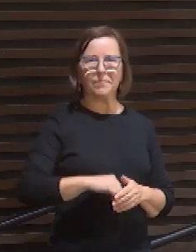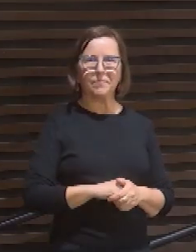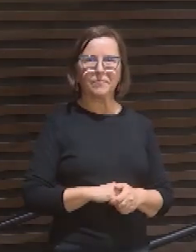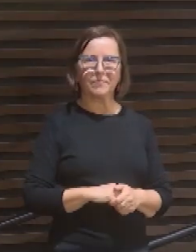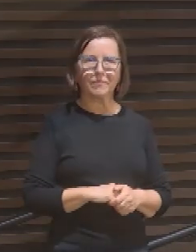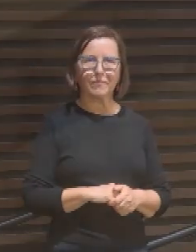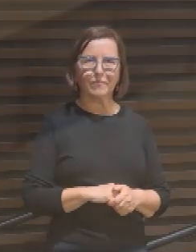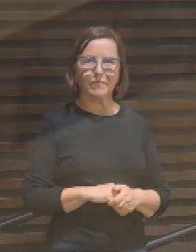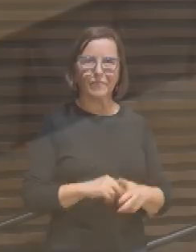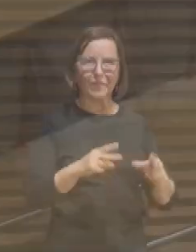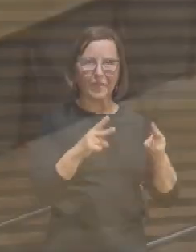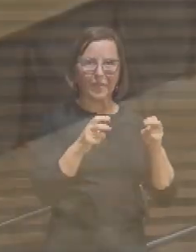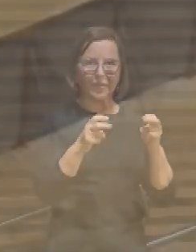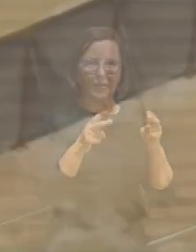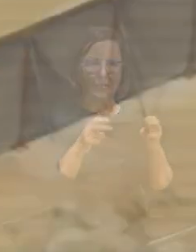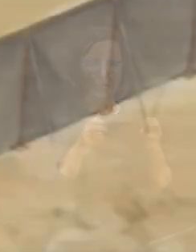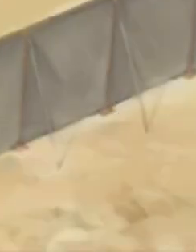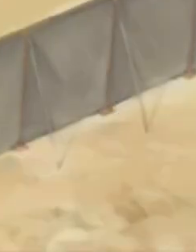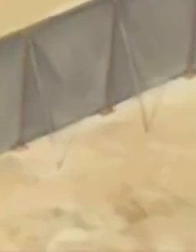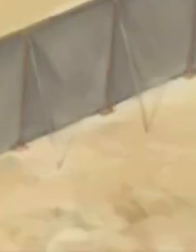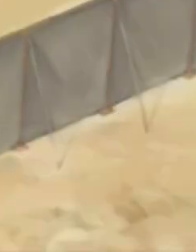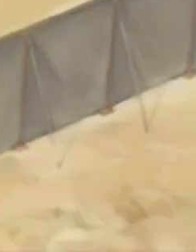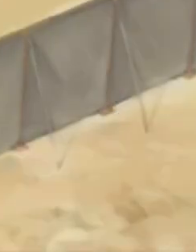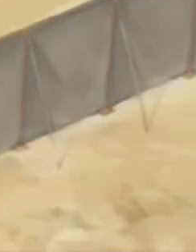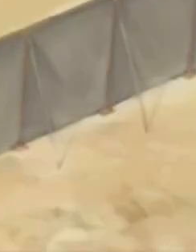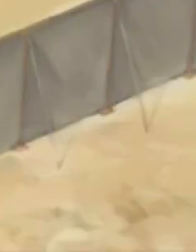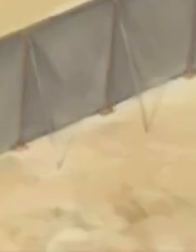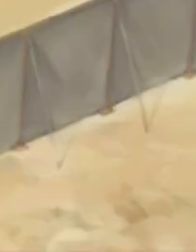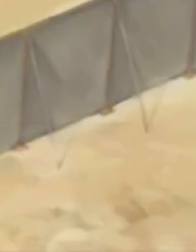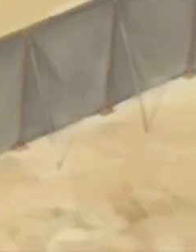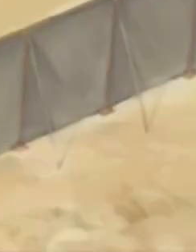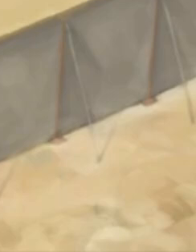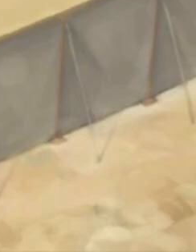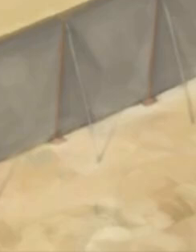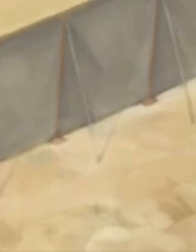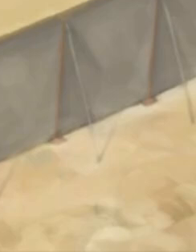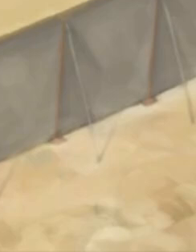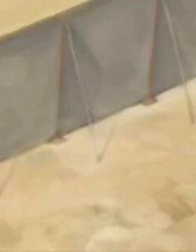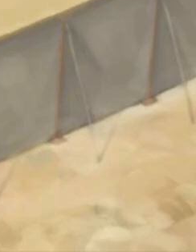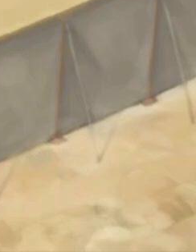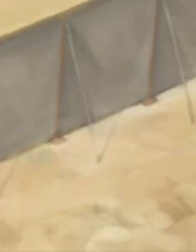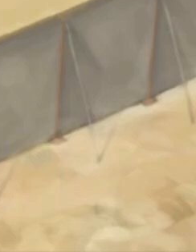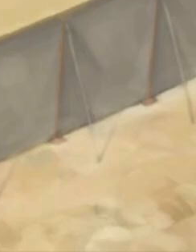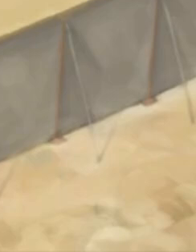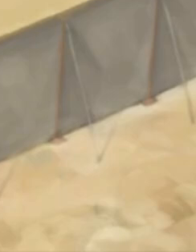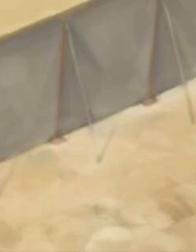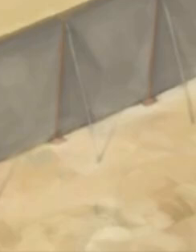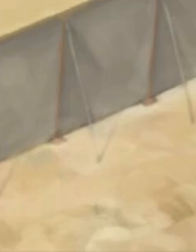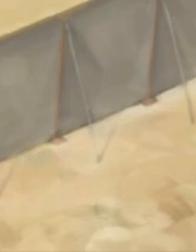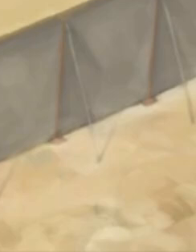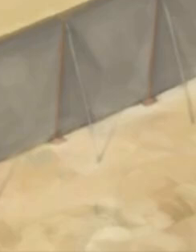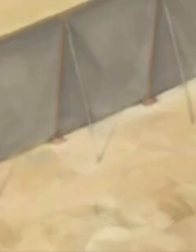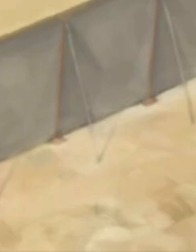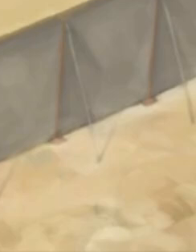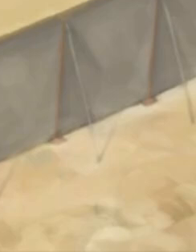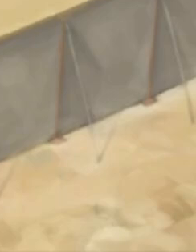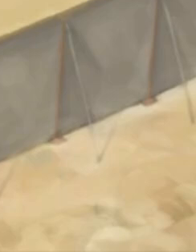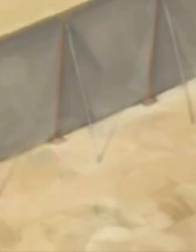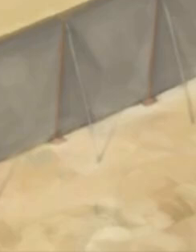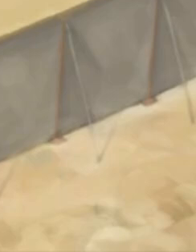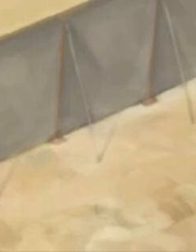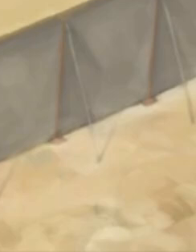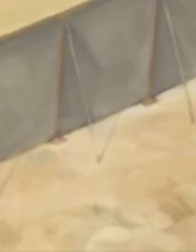Você está vendo aqui um corte no tabernáculo. Aqui fora você